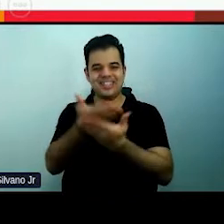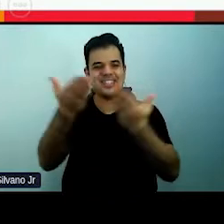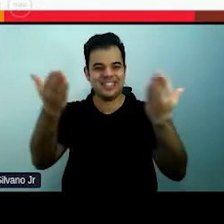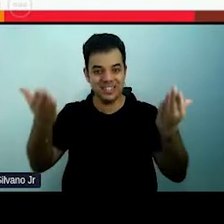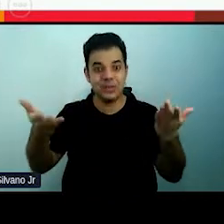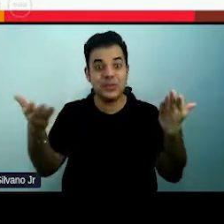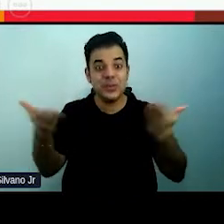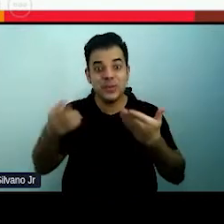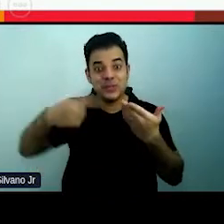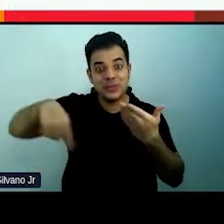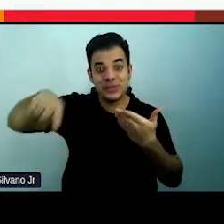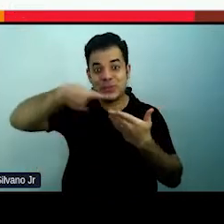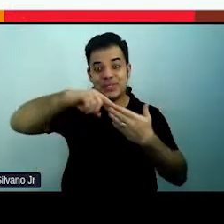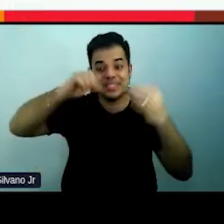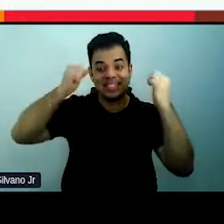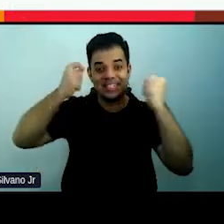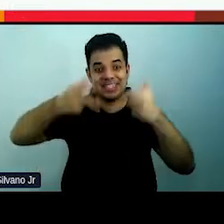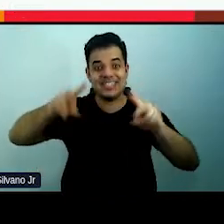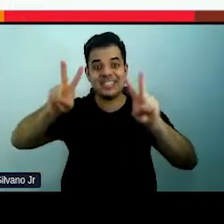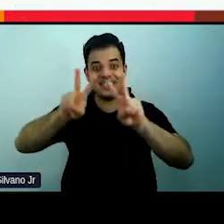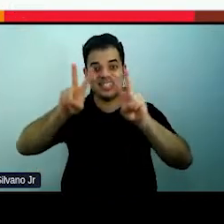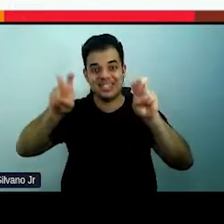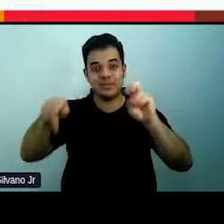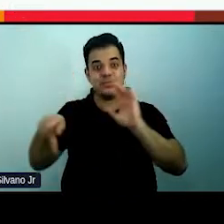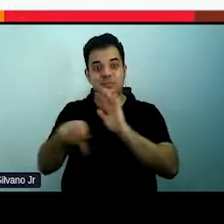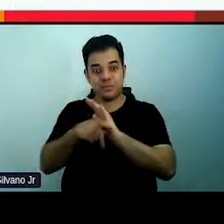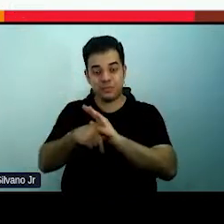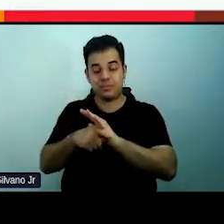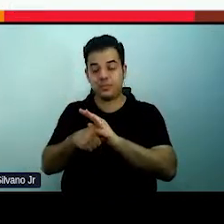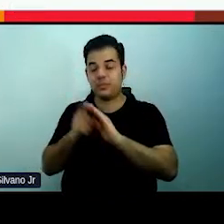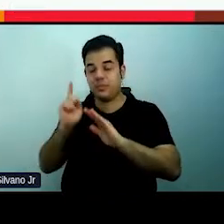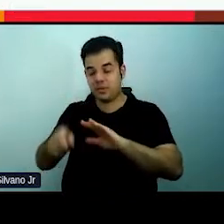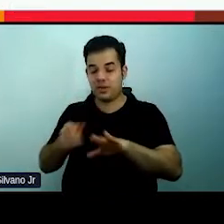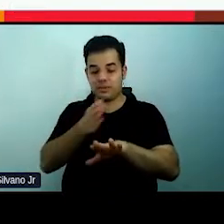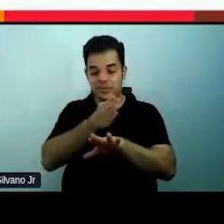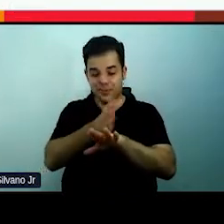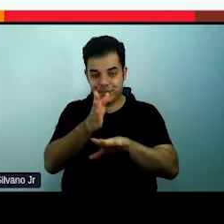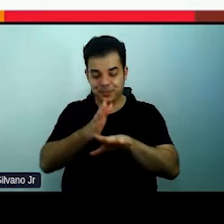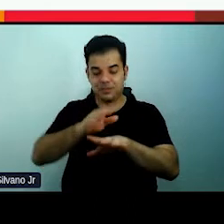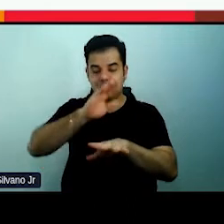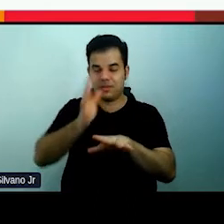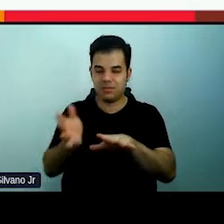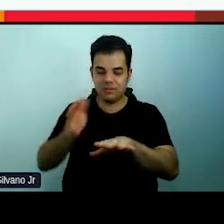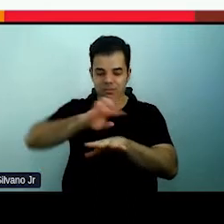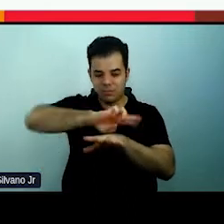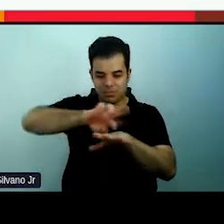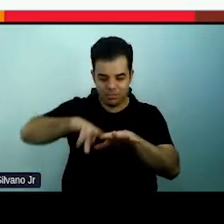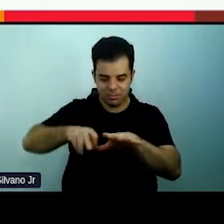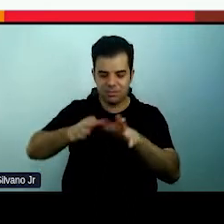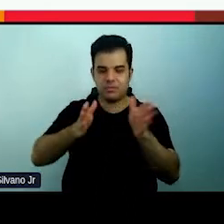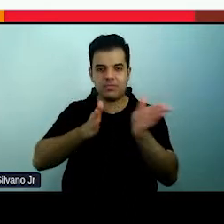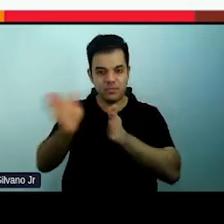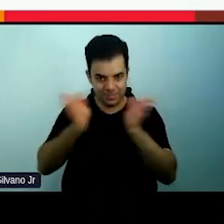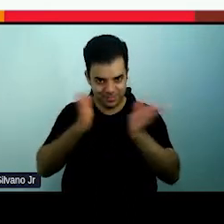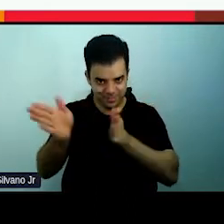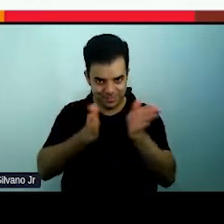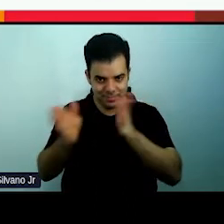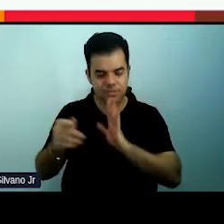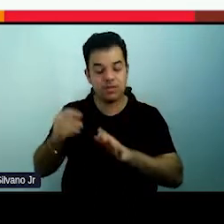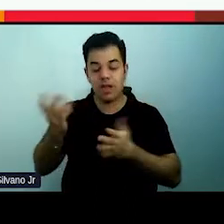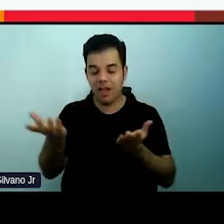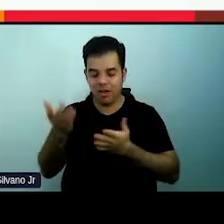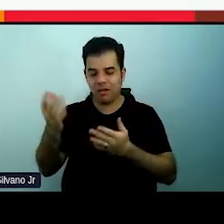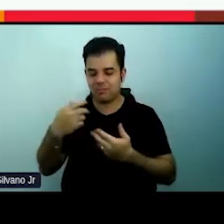Hoje nós vamos falar aí sobre na trilha, né, de diversidade e acessibilidade. Muito obrigada aí pelo espaço,